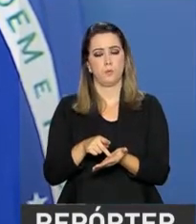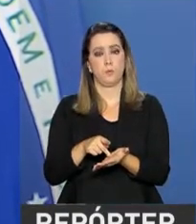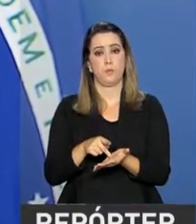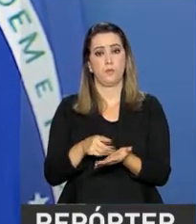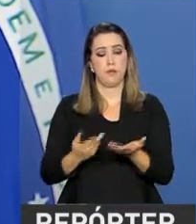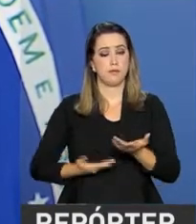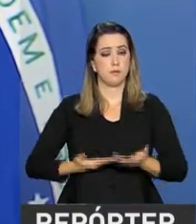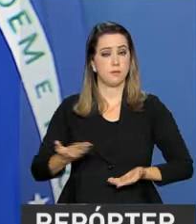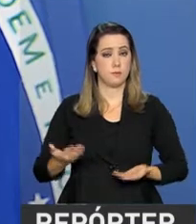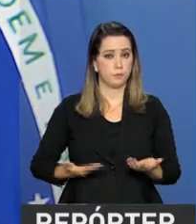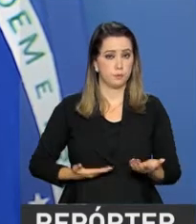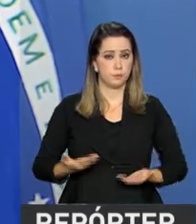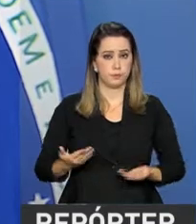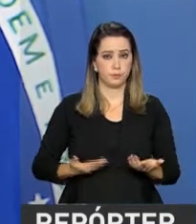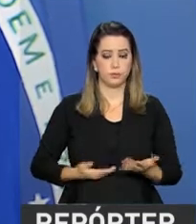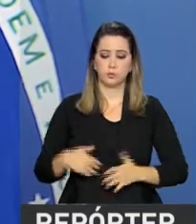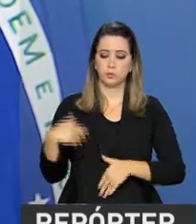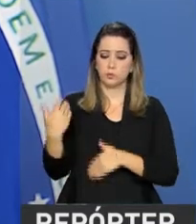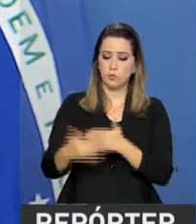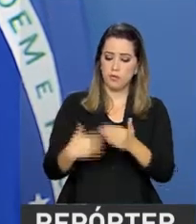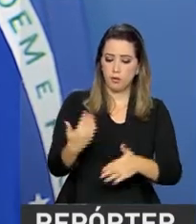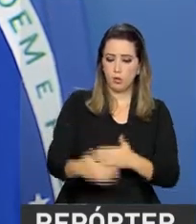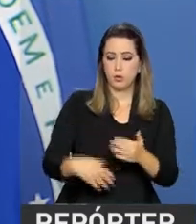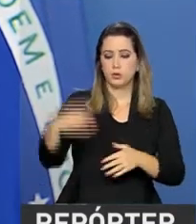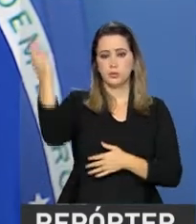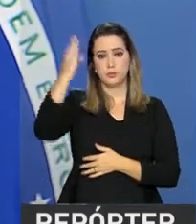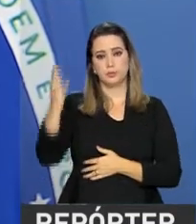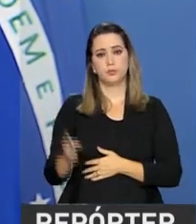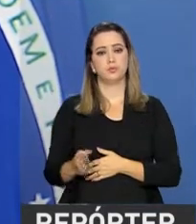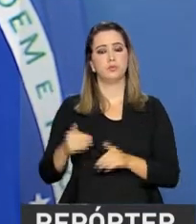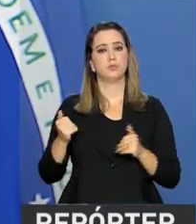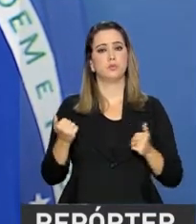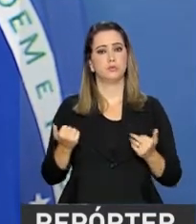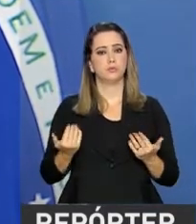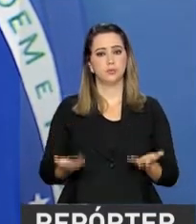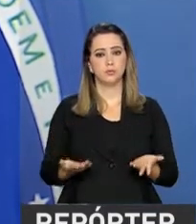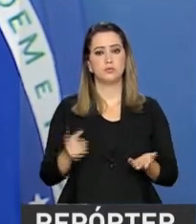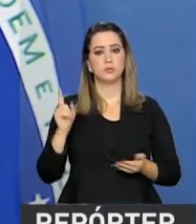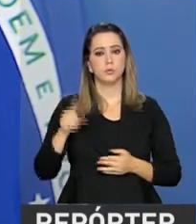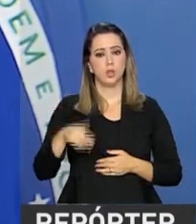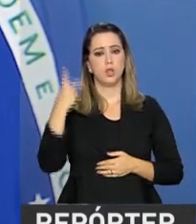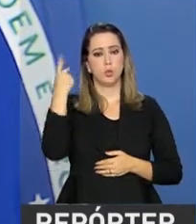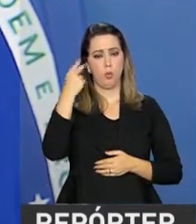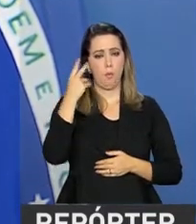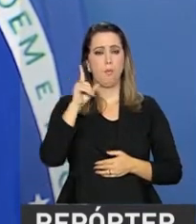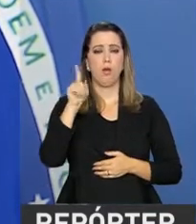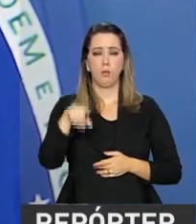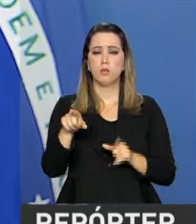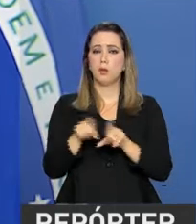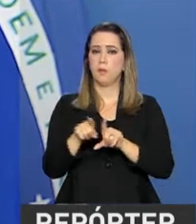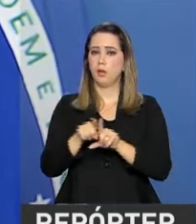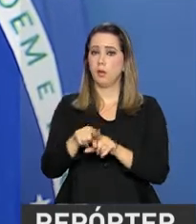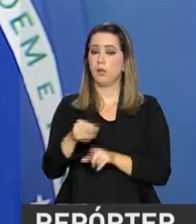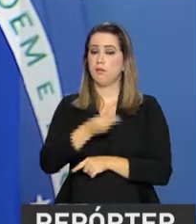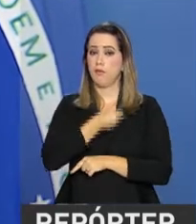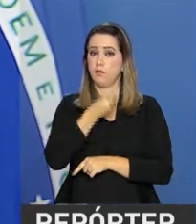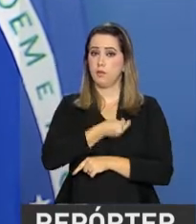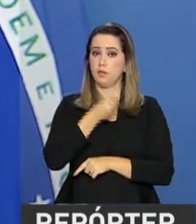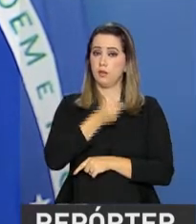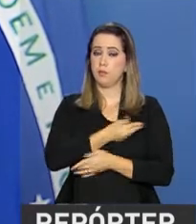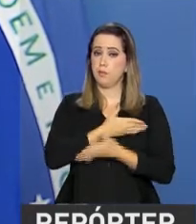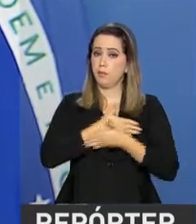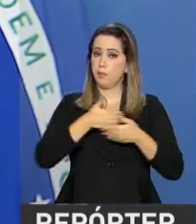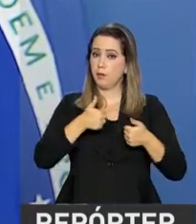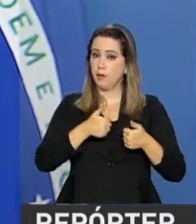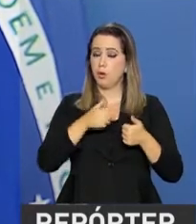serviço do desenvolvimento do país naturalmente do bem estar dos brasileiros